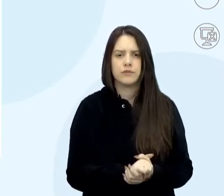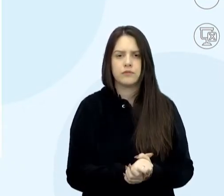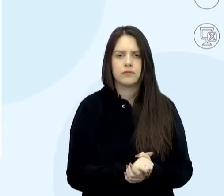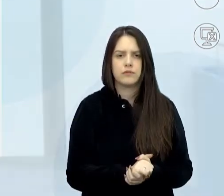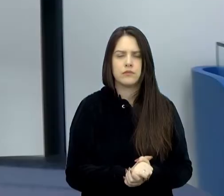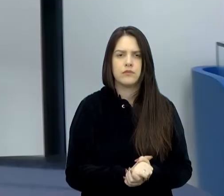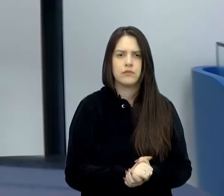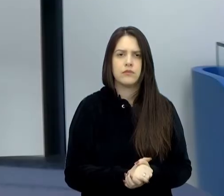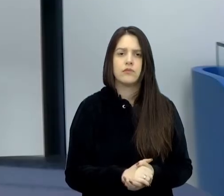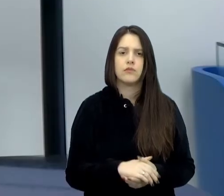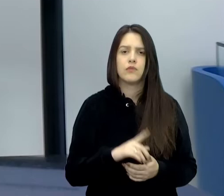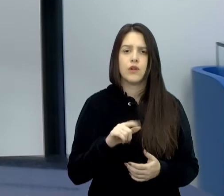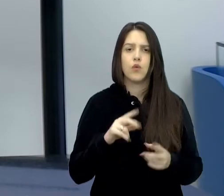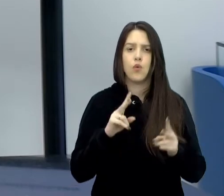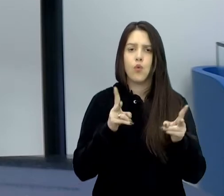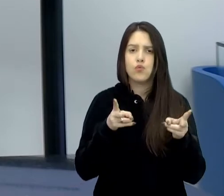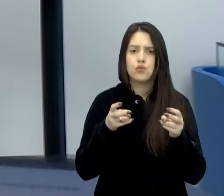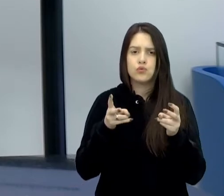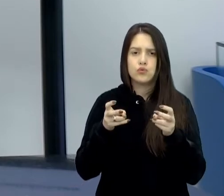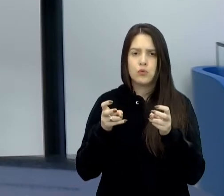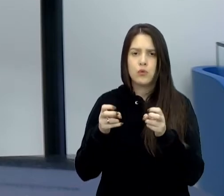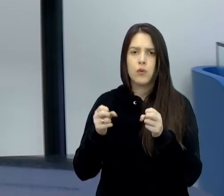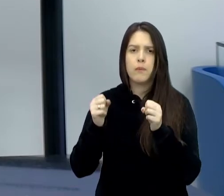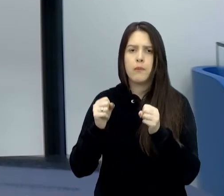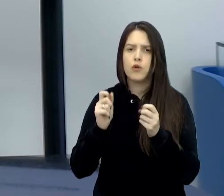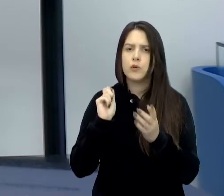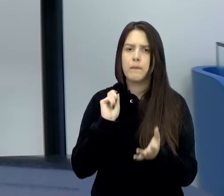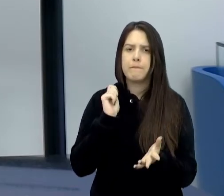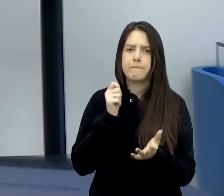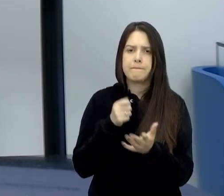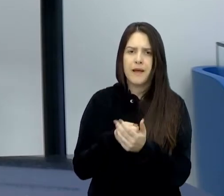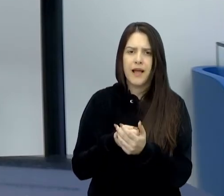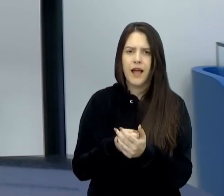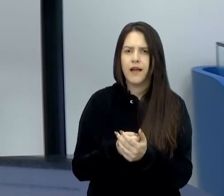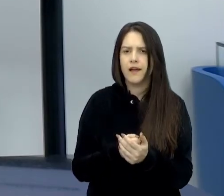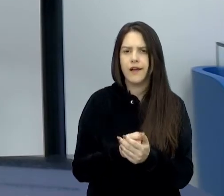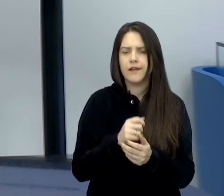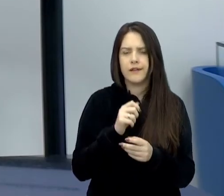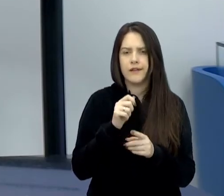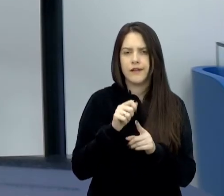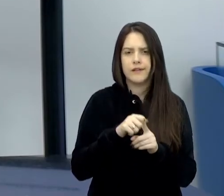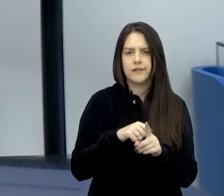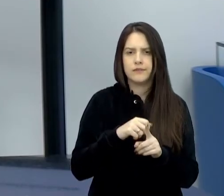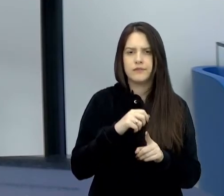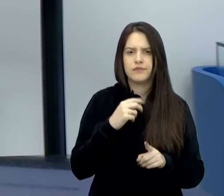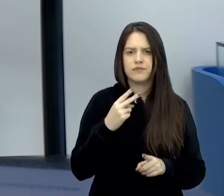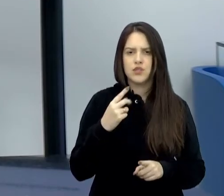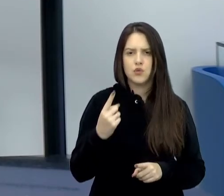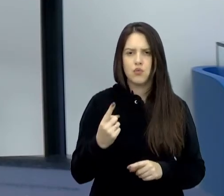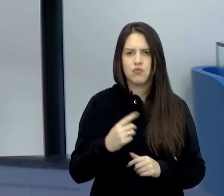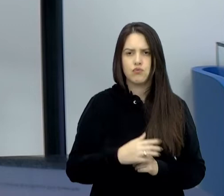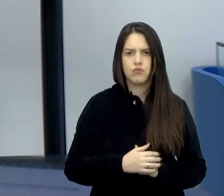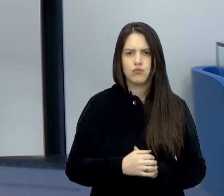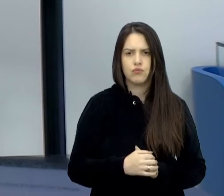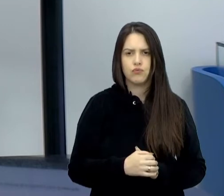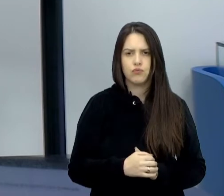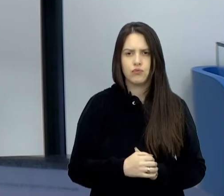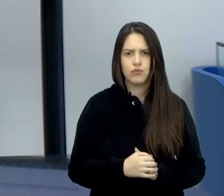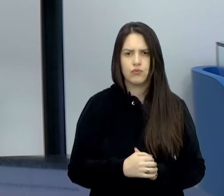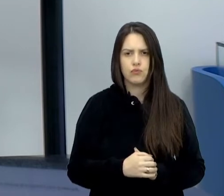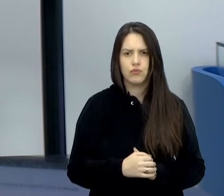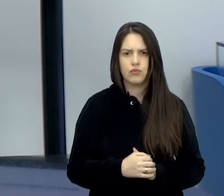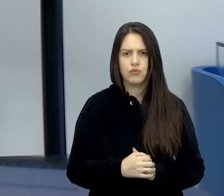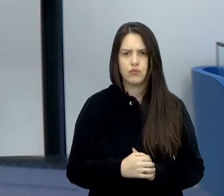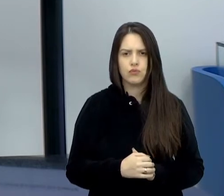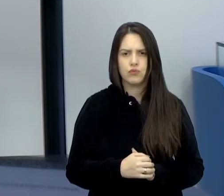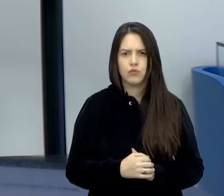qual mês que foi o consumo para mim poder pagar esse 121. O consumo aí foi do mês